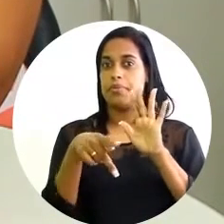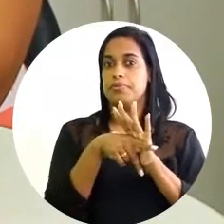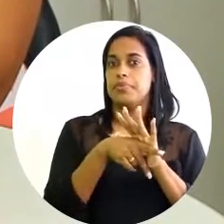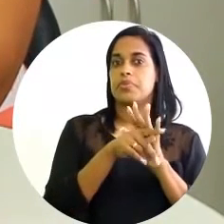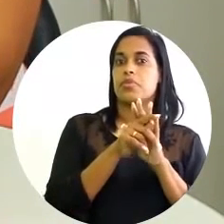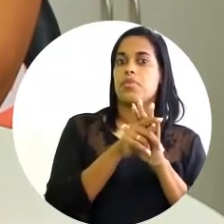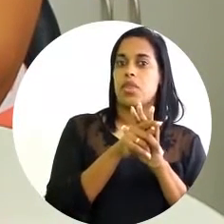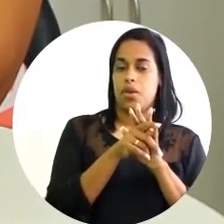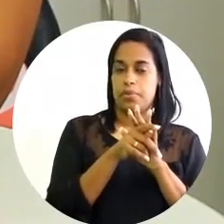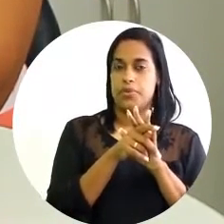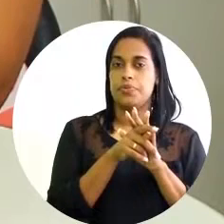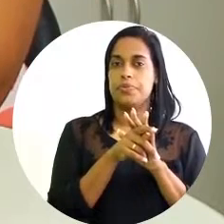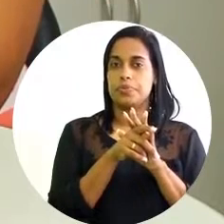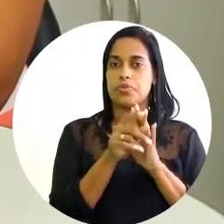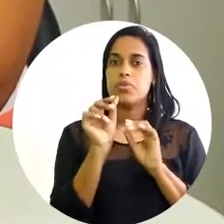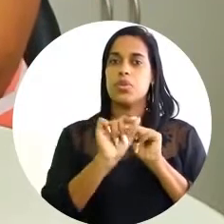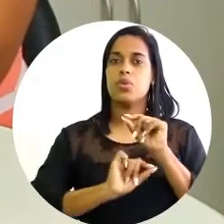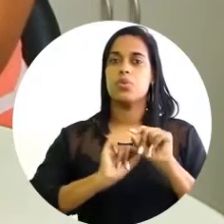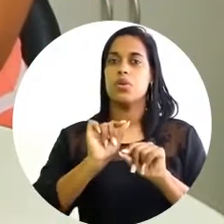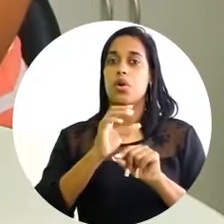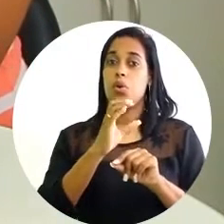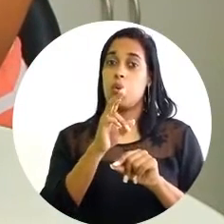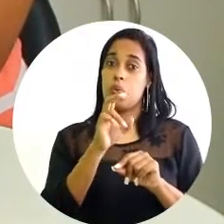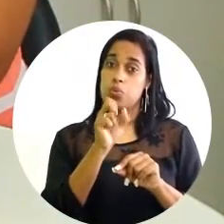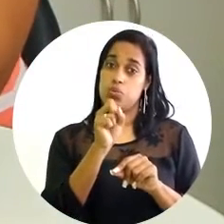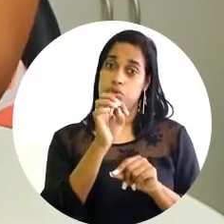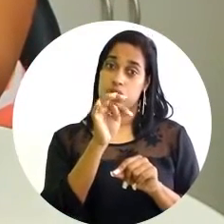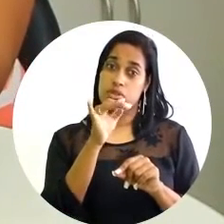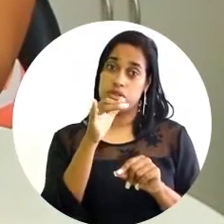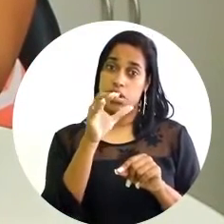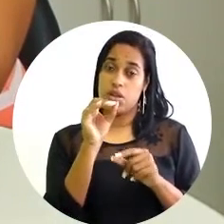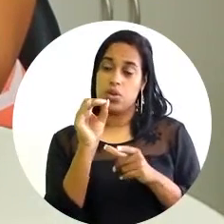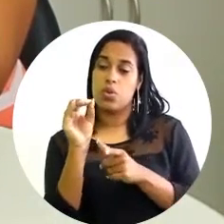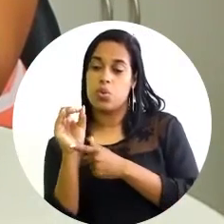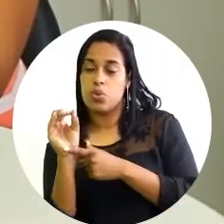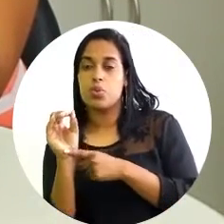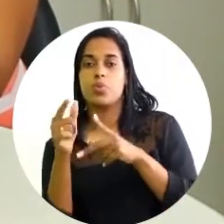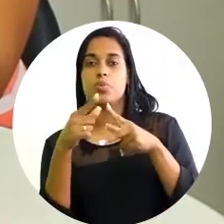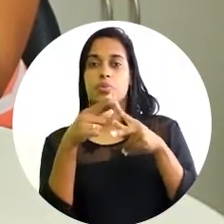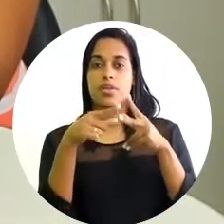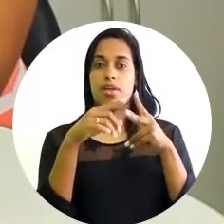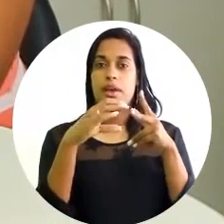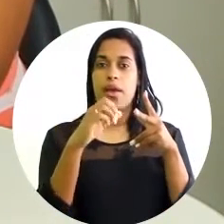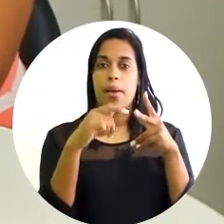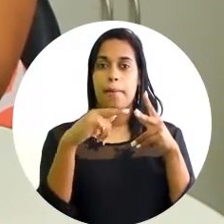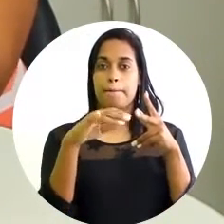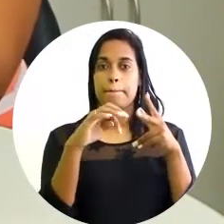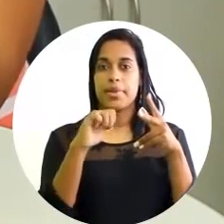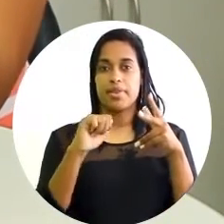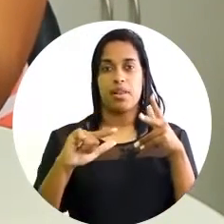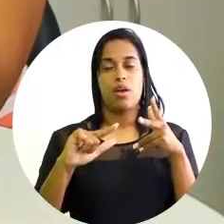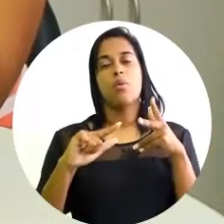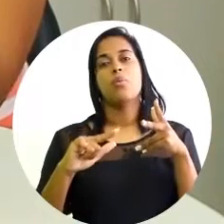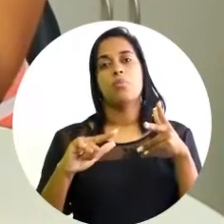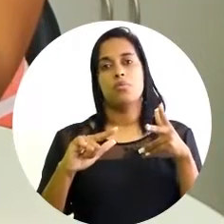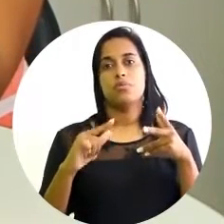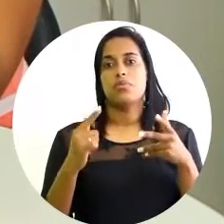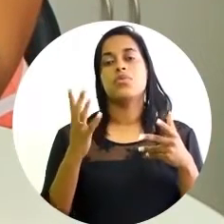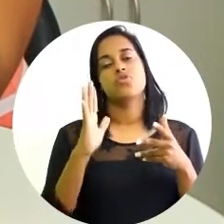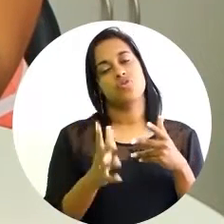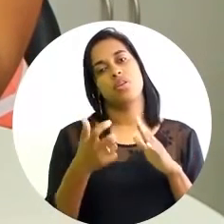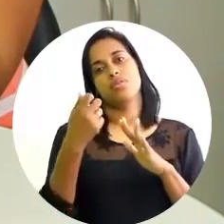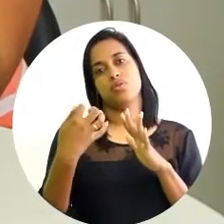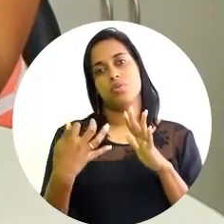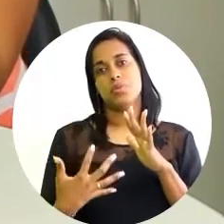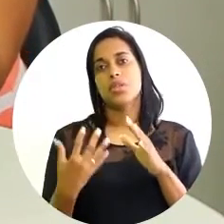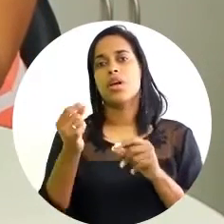para despesa de custeio e o percentual para despesa de capital. Então,